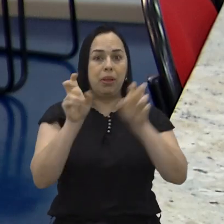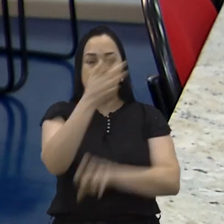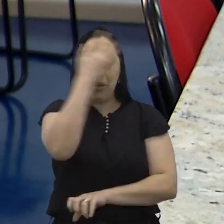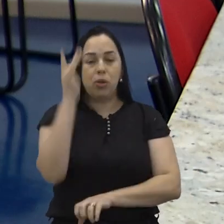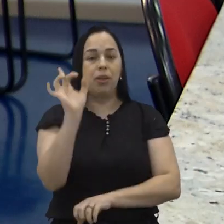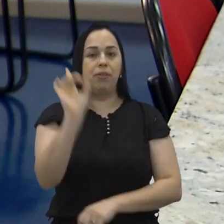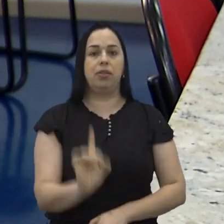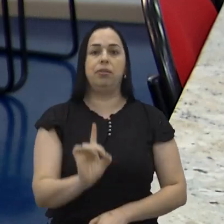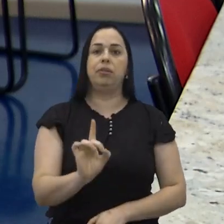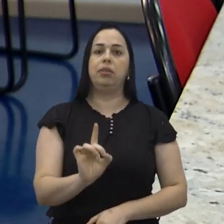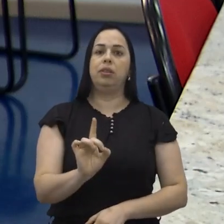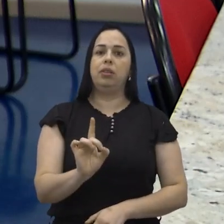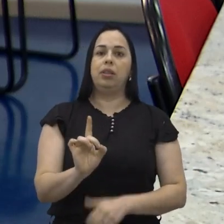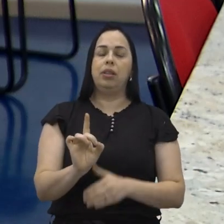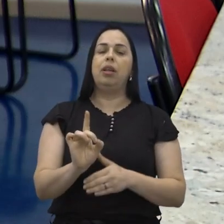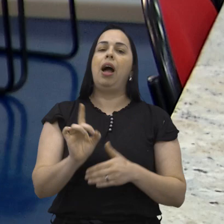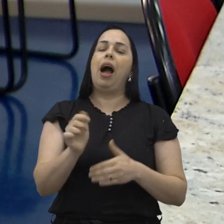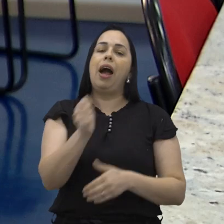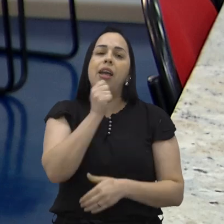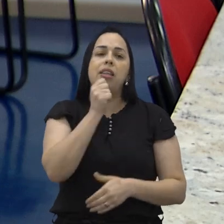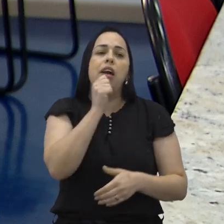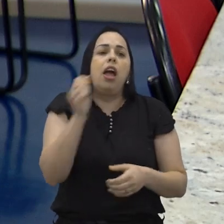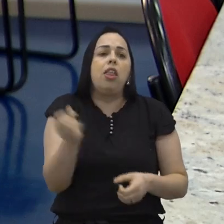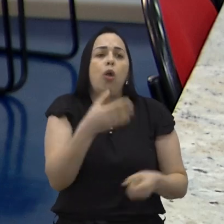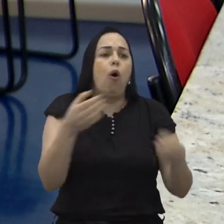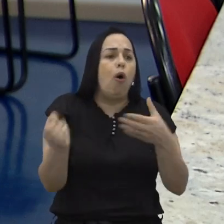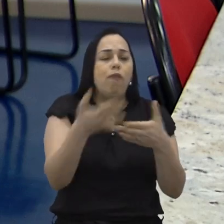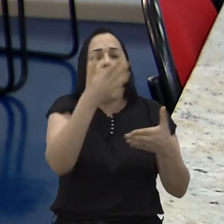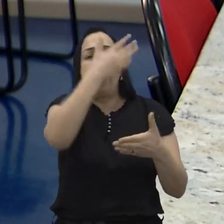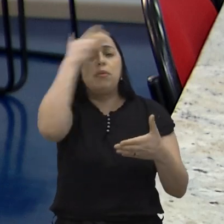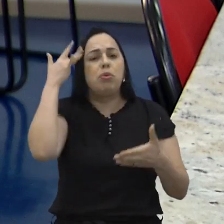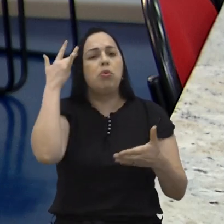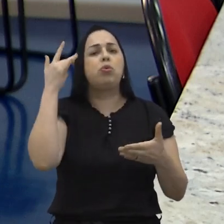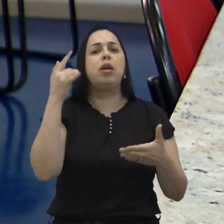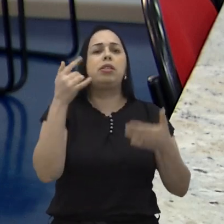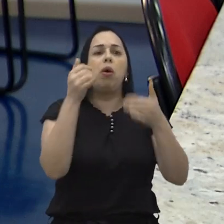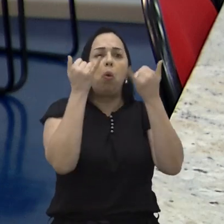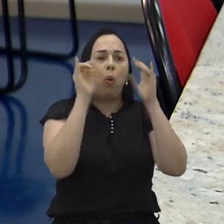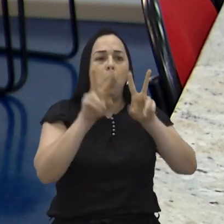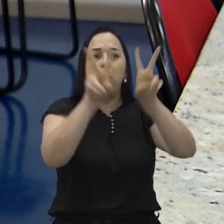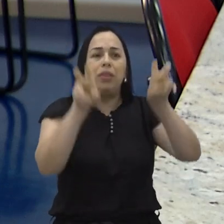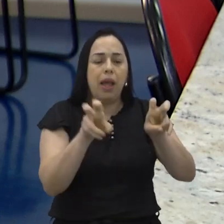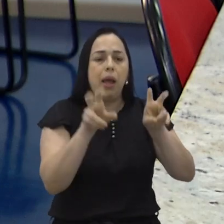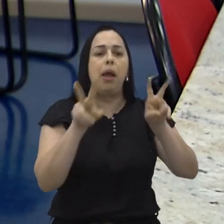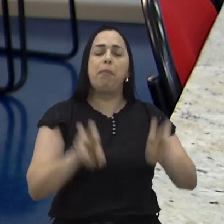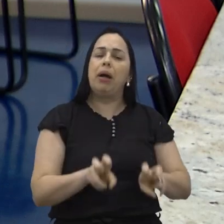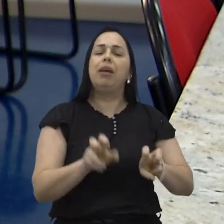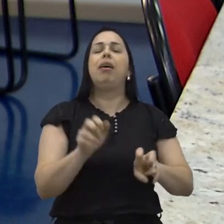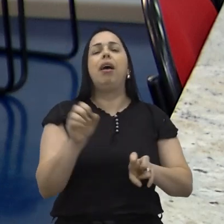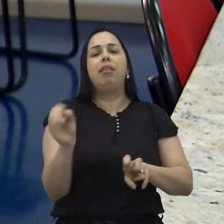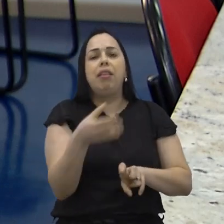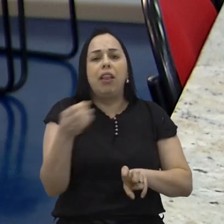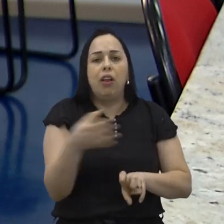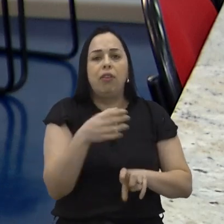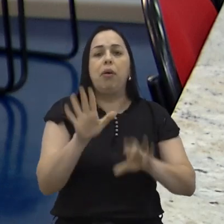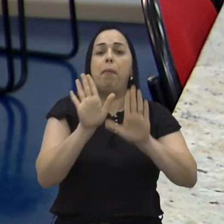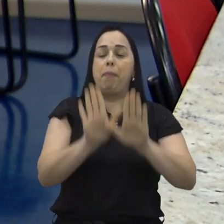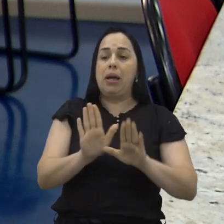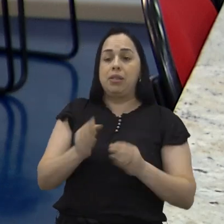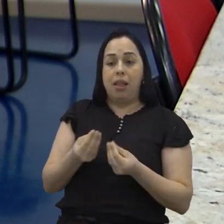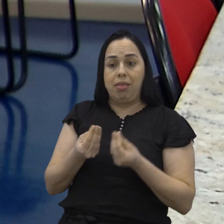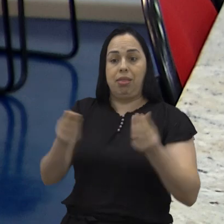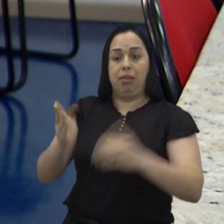com deficiência é muito recentemente abordado de uma maneira justa e correta, que é